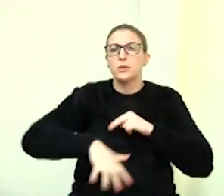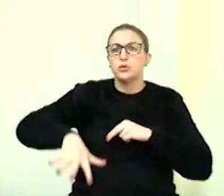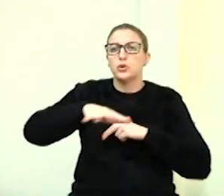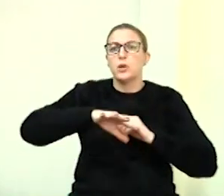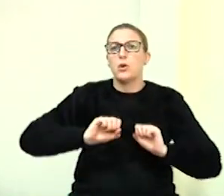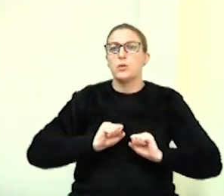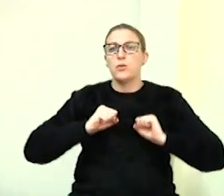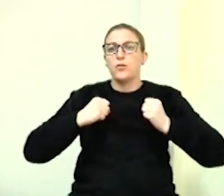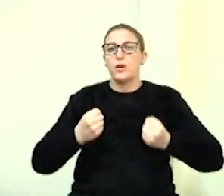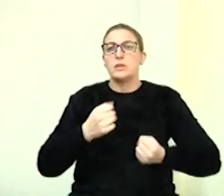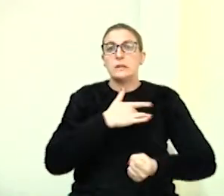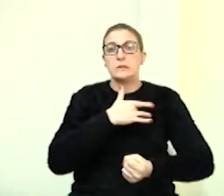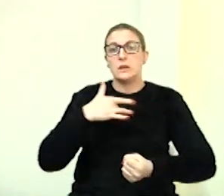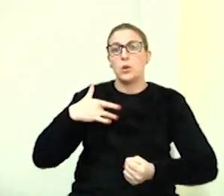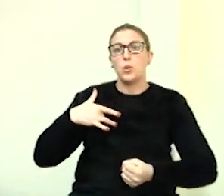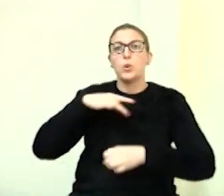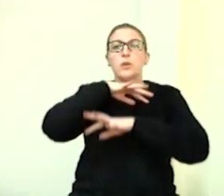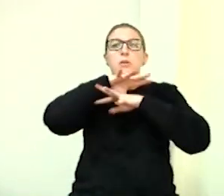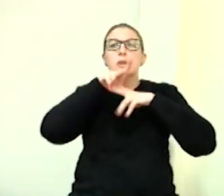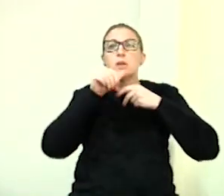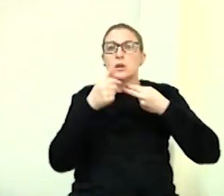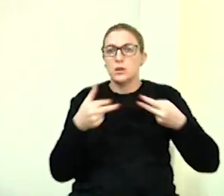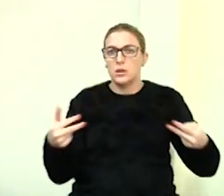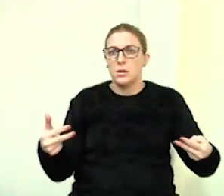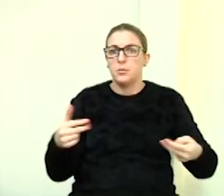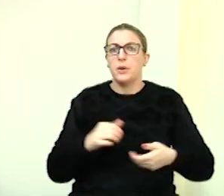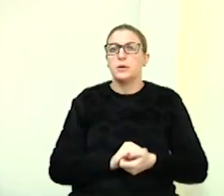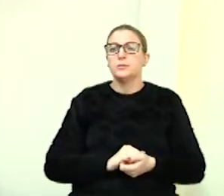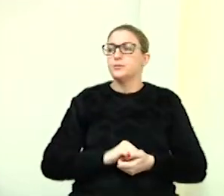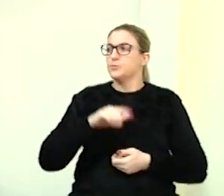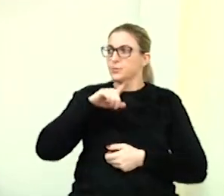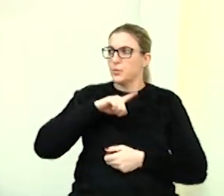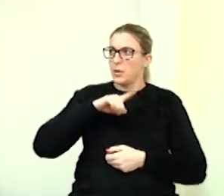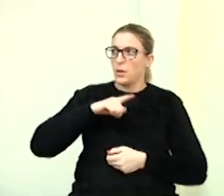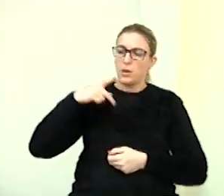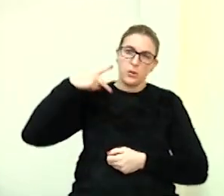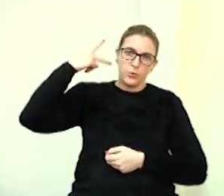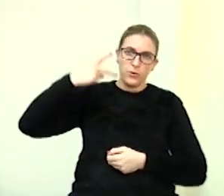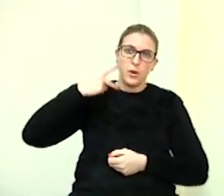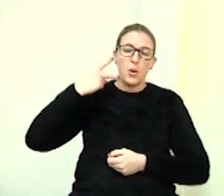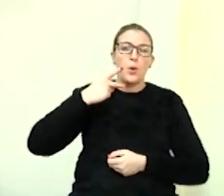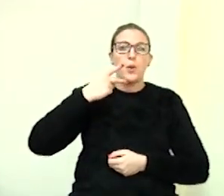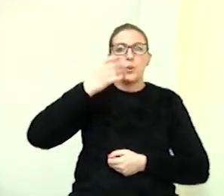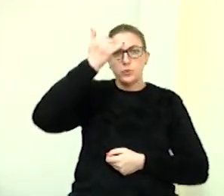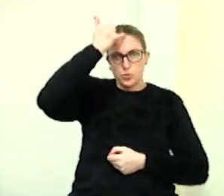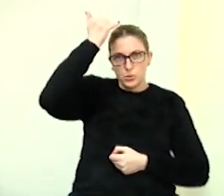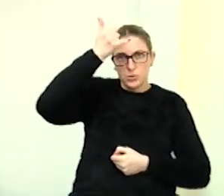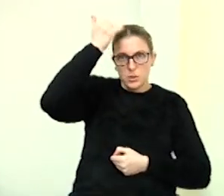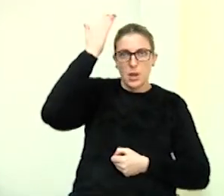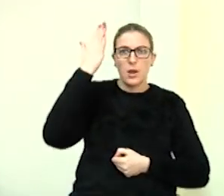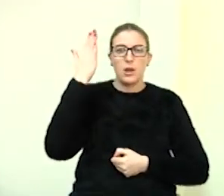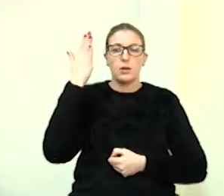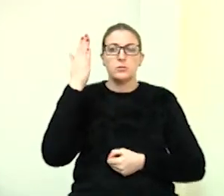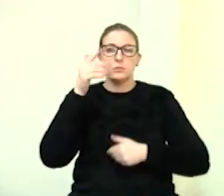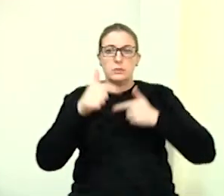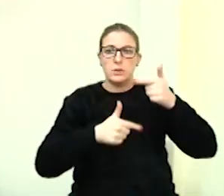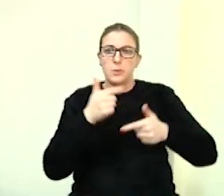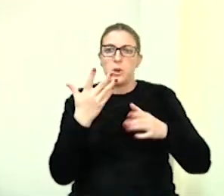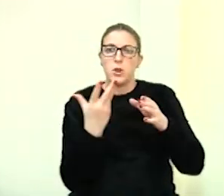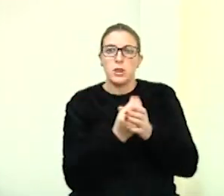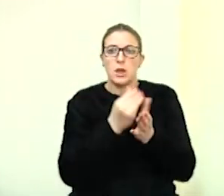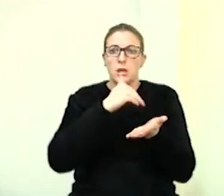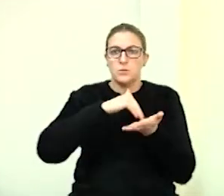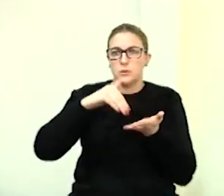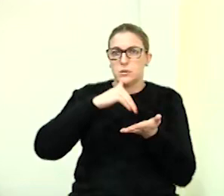vereador Mantovani, que já teve um papel importante nesta secretaria até o último período, e sabe do trabalho e do que representa esta